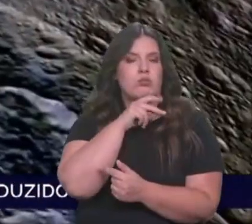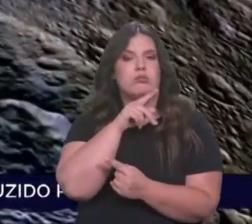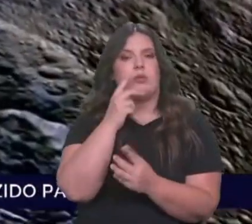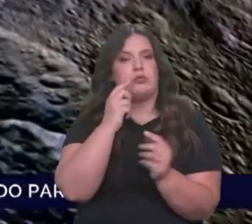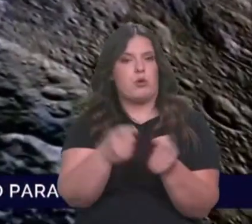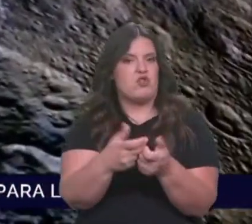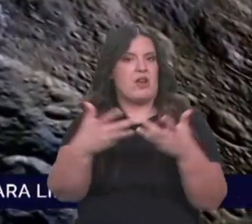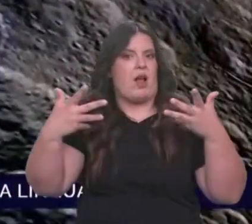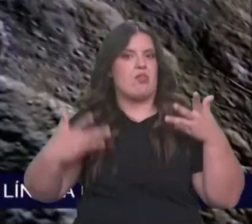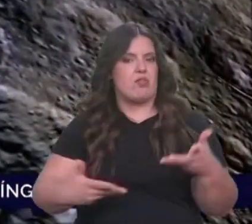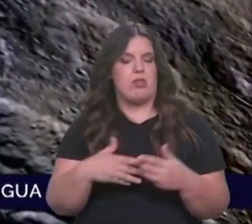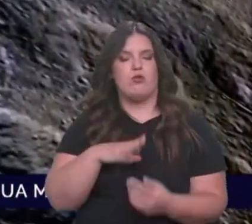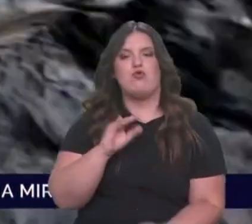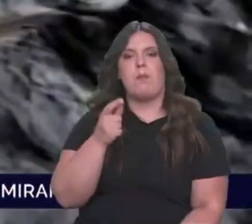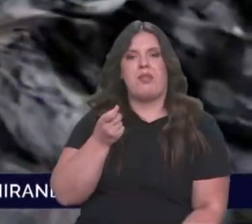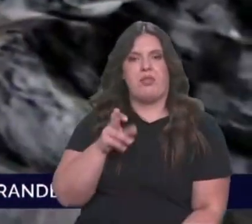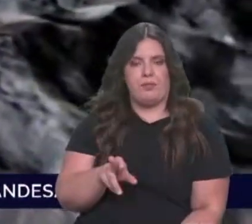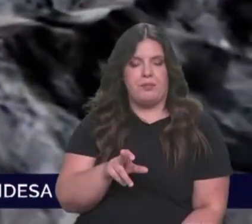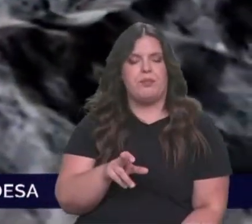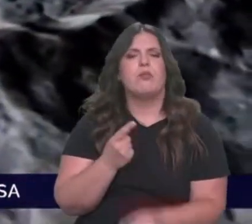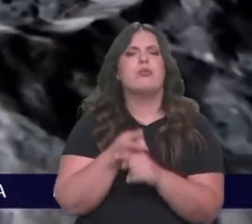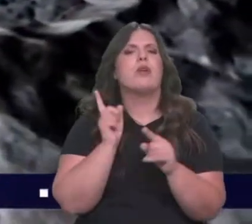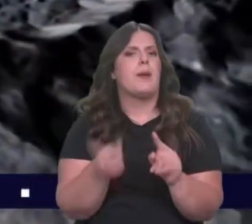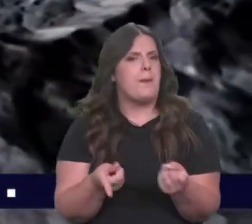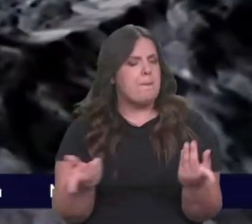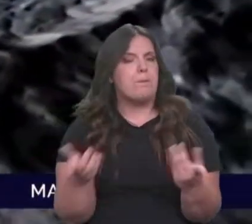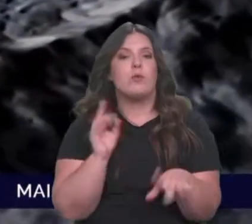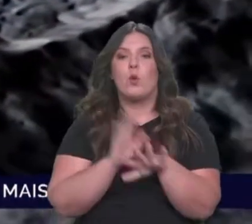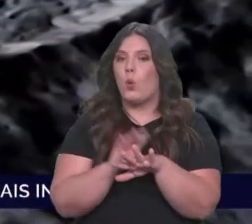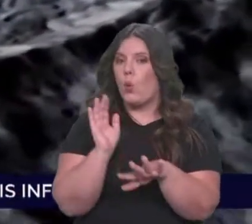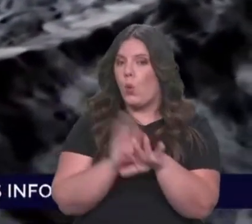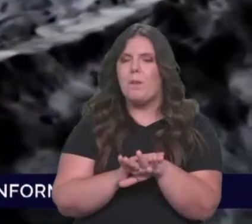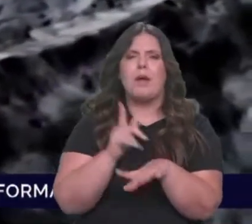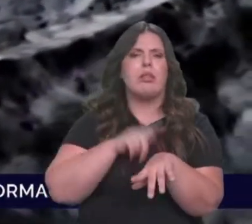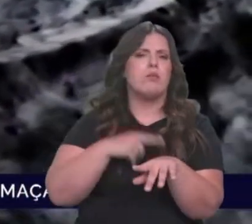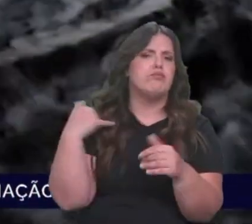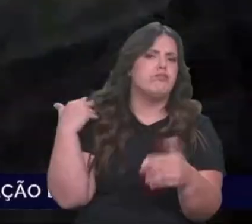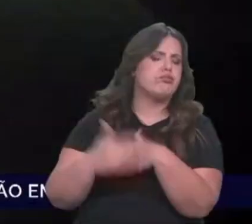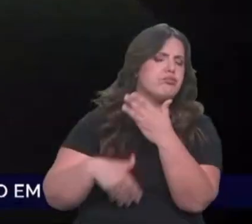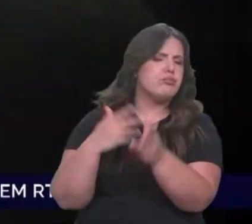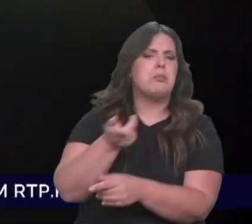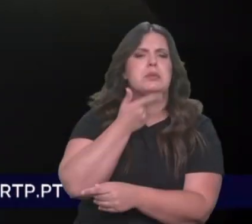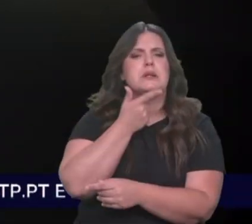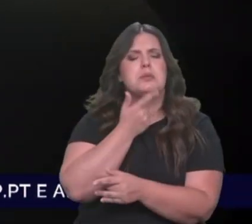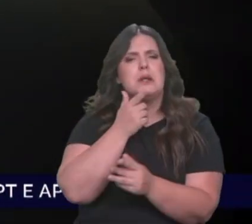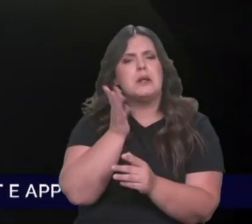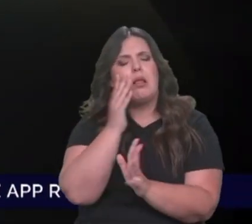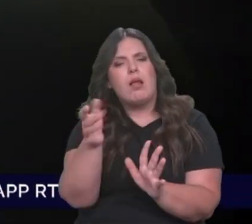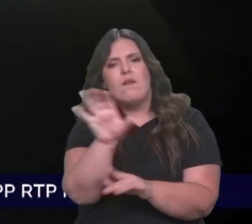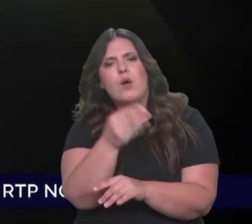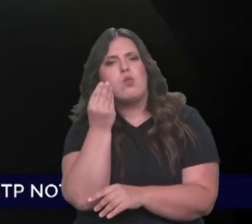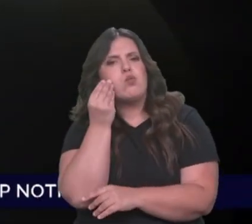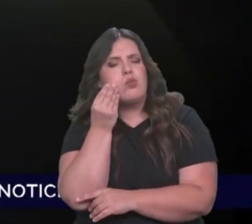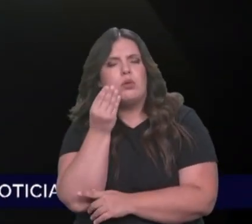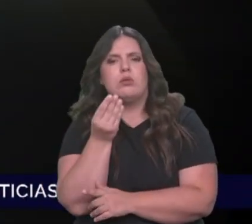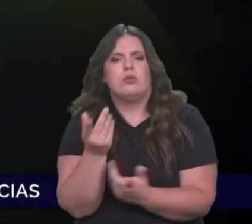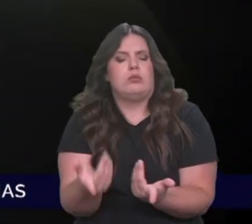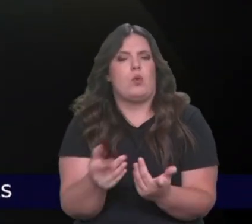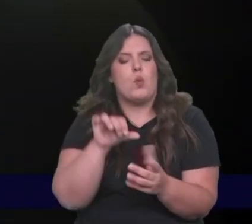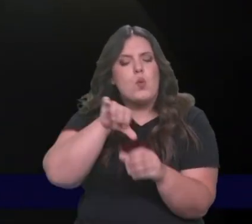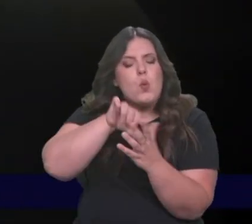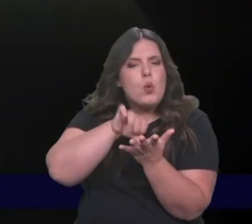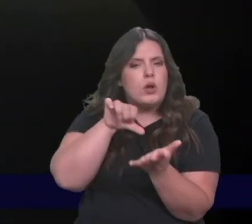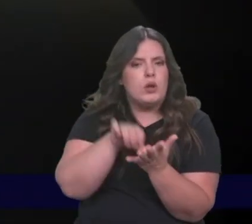gigante, Júpiter. E porquê Júpiter? Porque durante muito tempo nós andamos a tentar perceber do que é feito e como é o núcleo